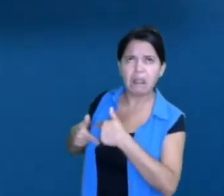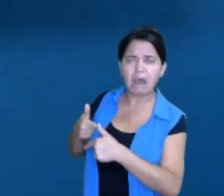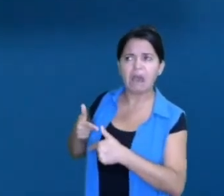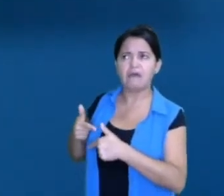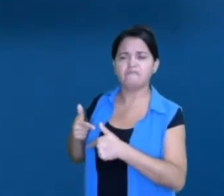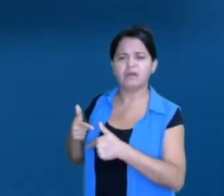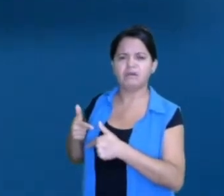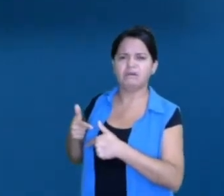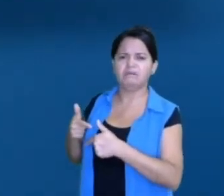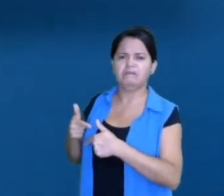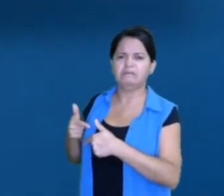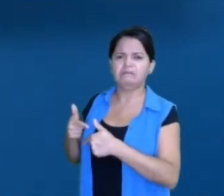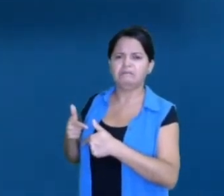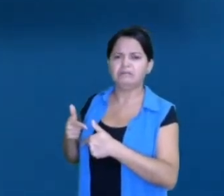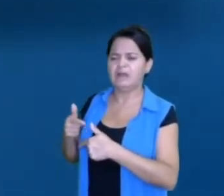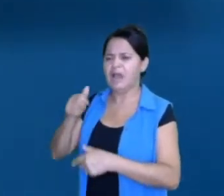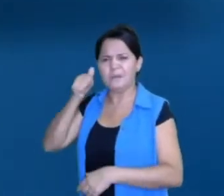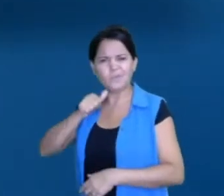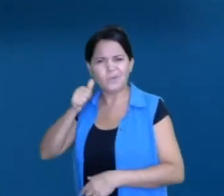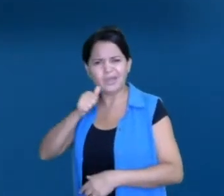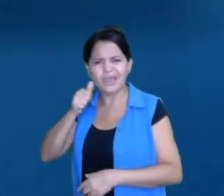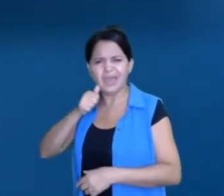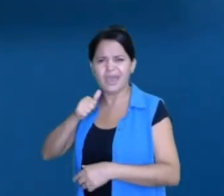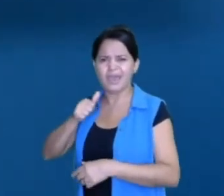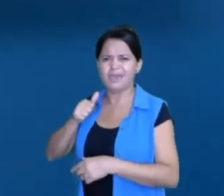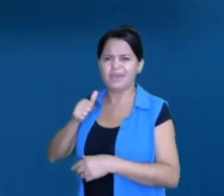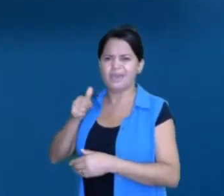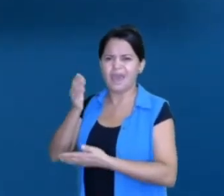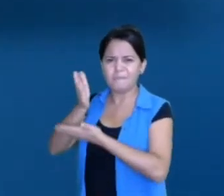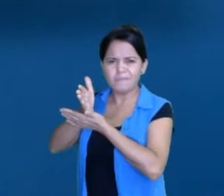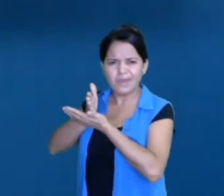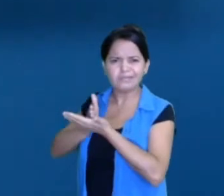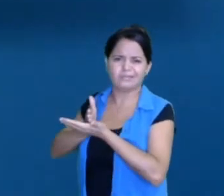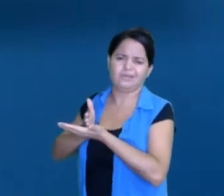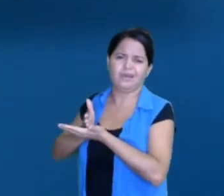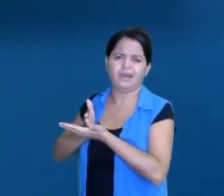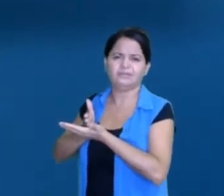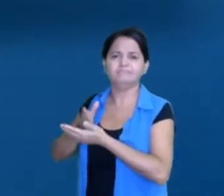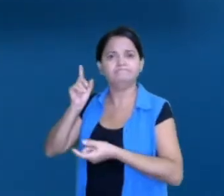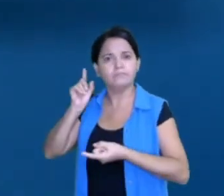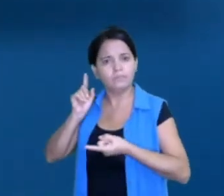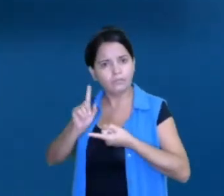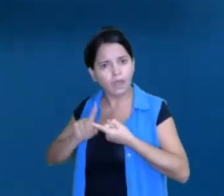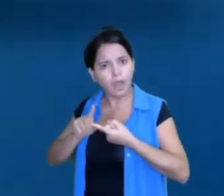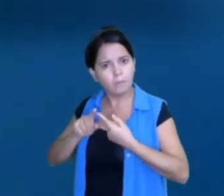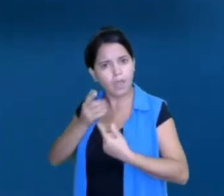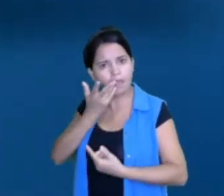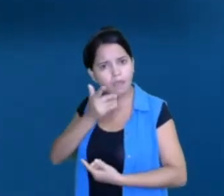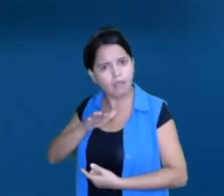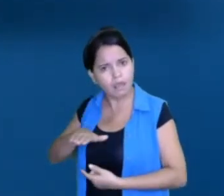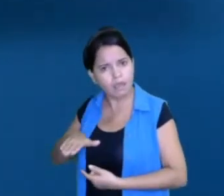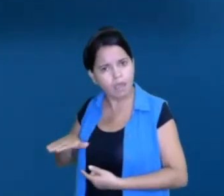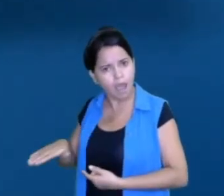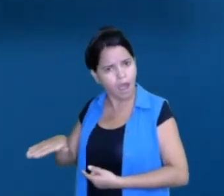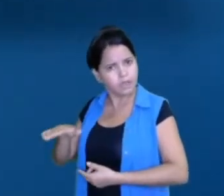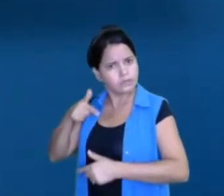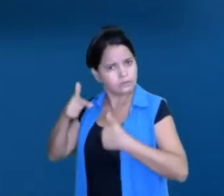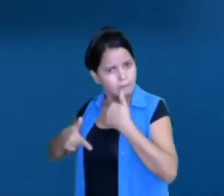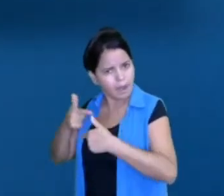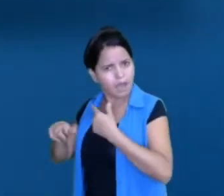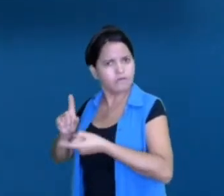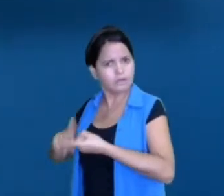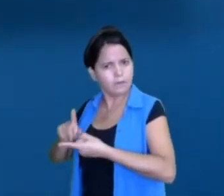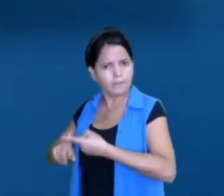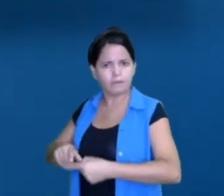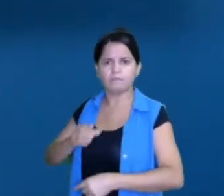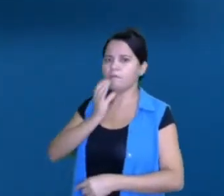ganhava metade, nas mesmas condições. Sem considerar que crianças também trabalhavam, ganhavam menos ainda.